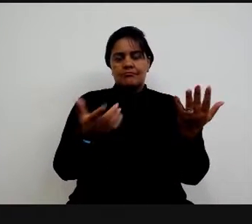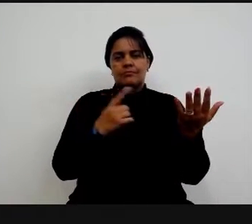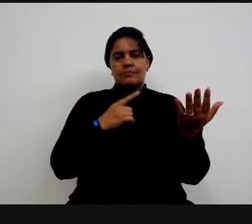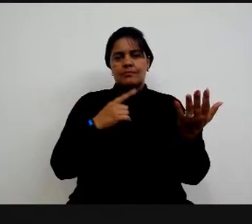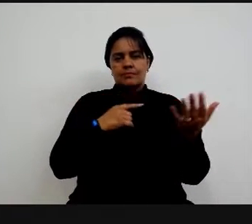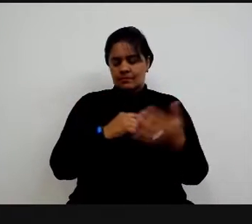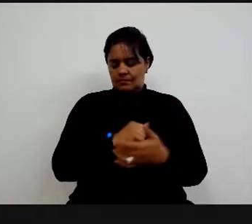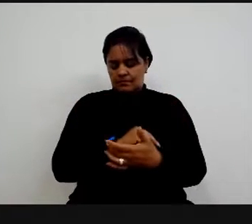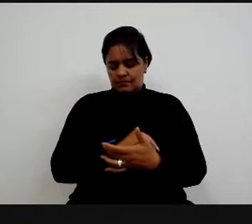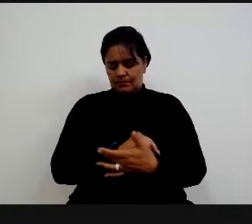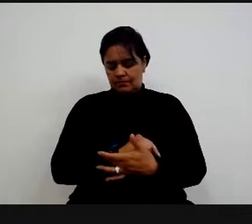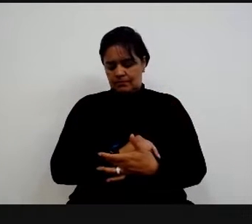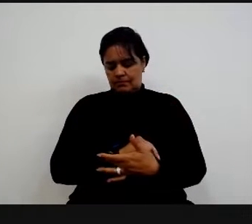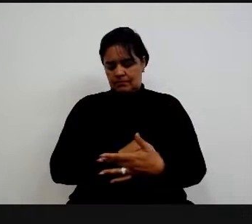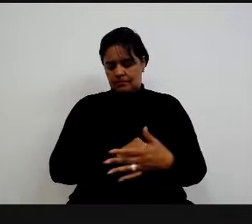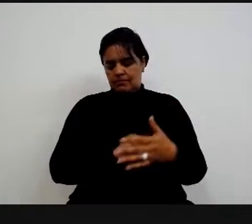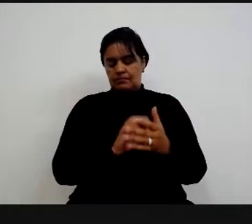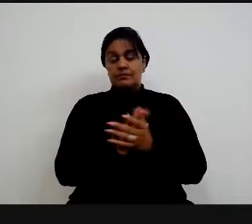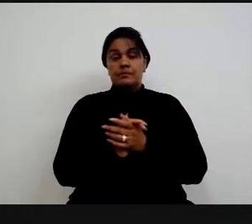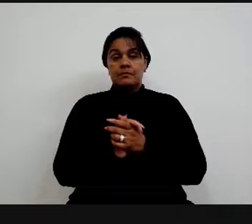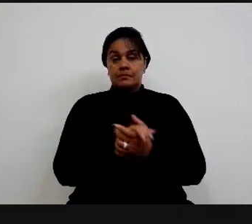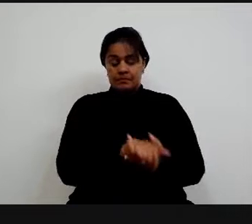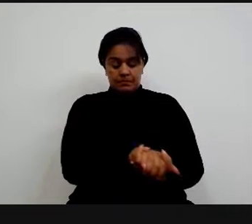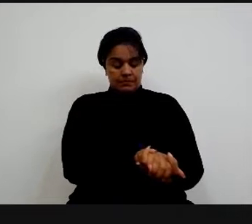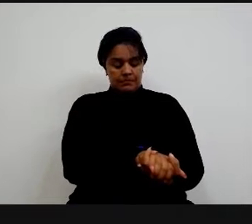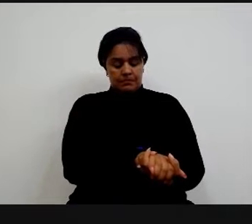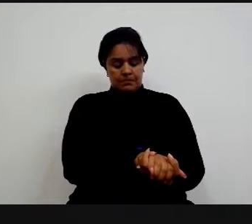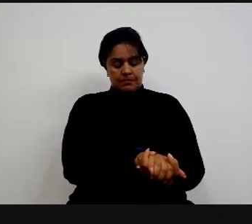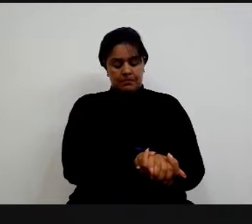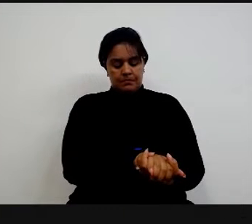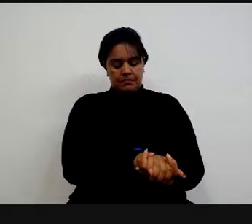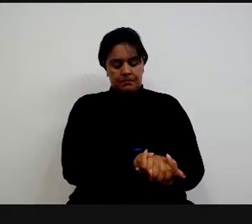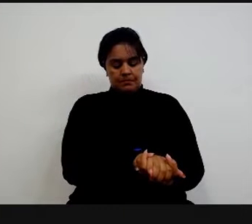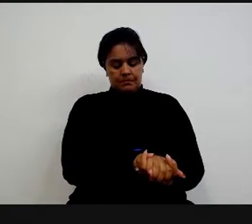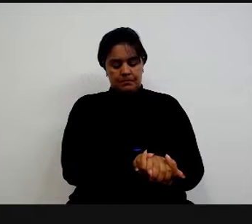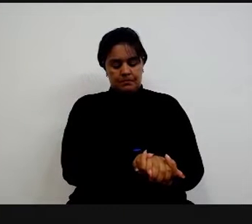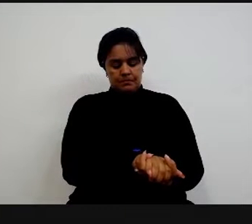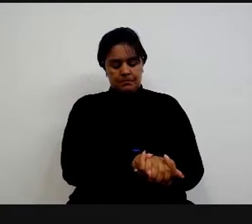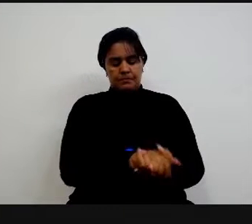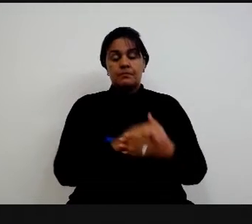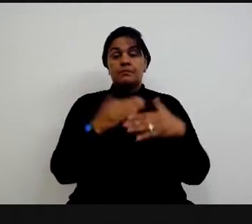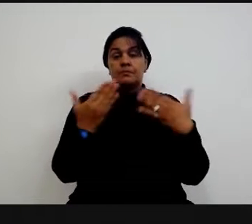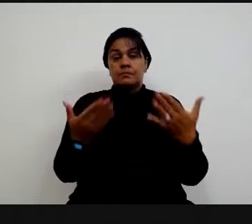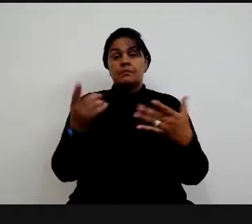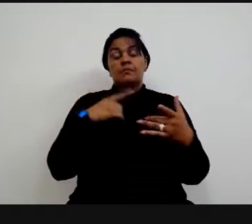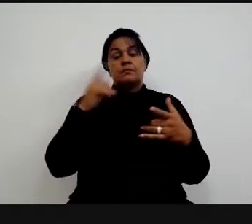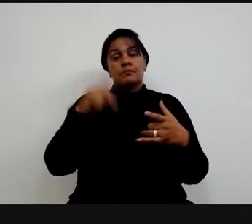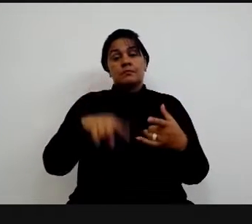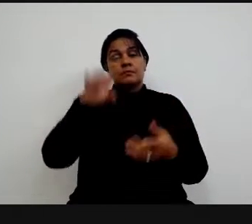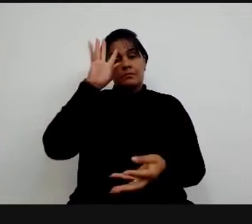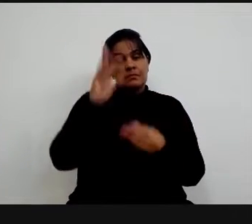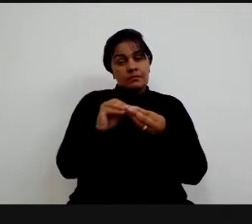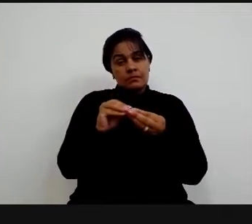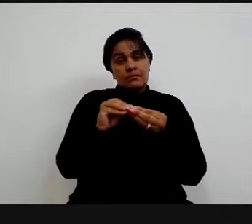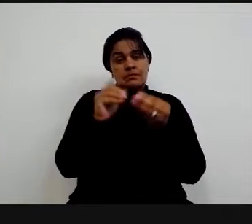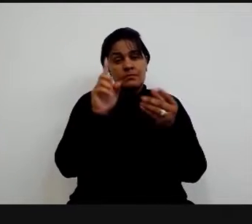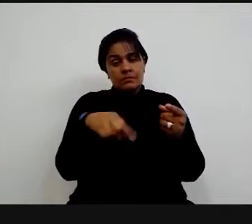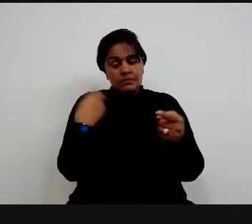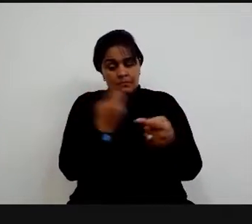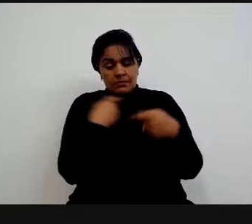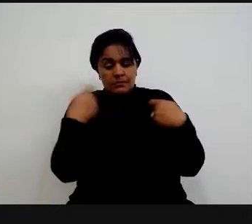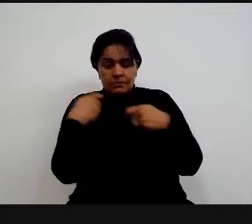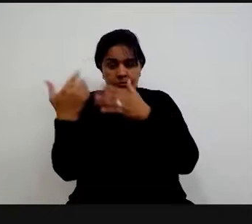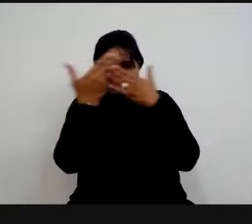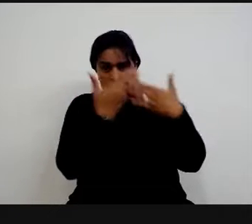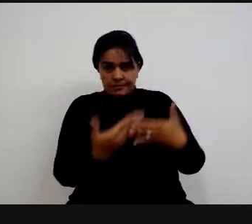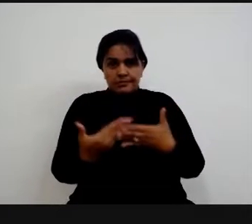por a limitação e dificuldade de demonstrar resultados mais palpáveis, como talvez ocorram em outras